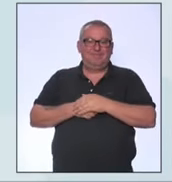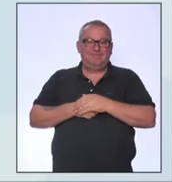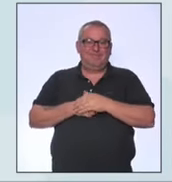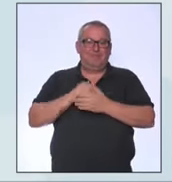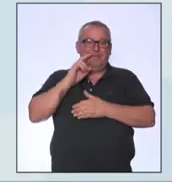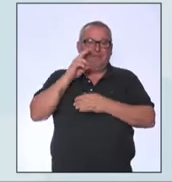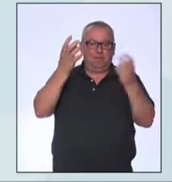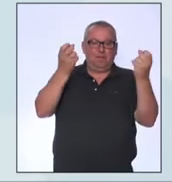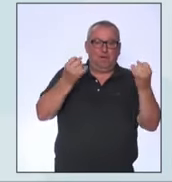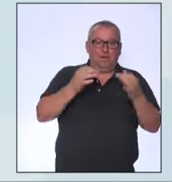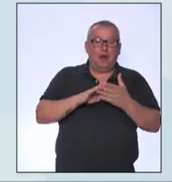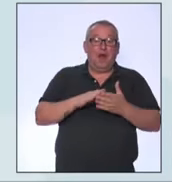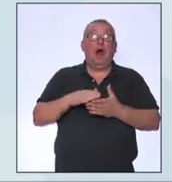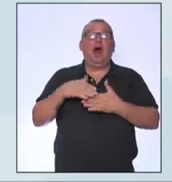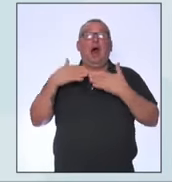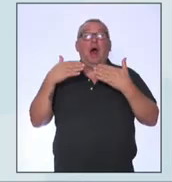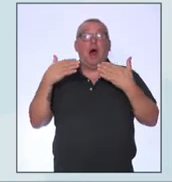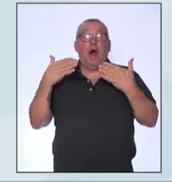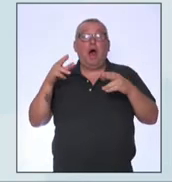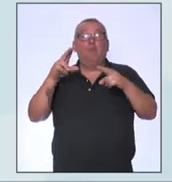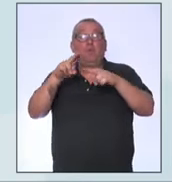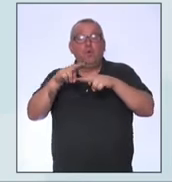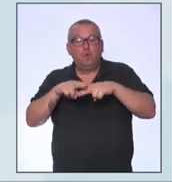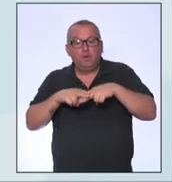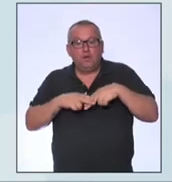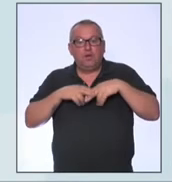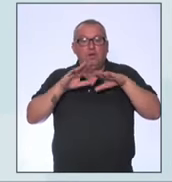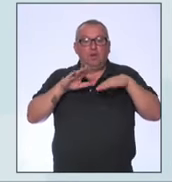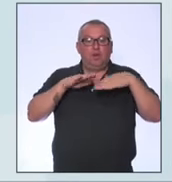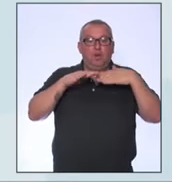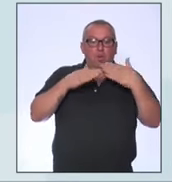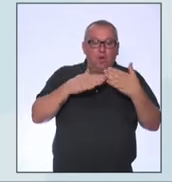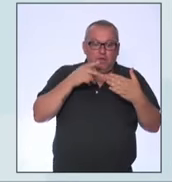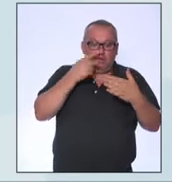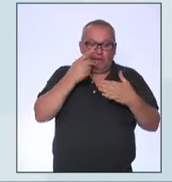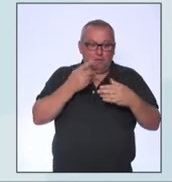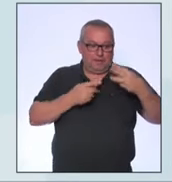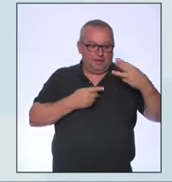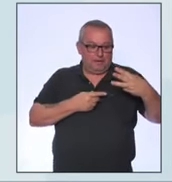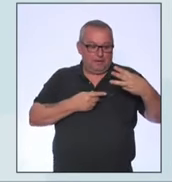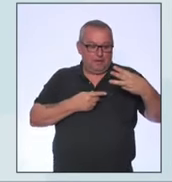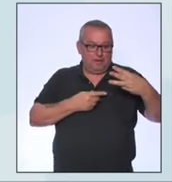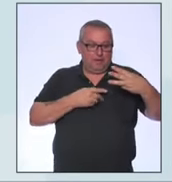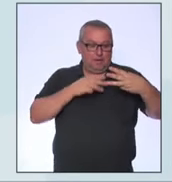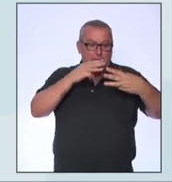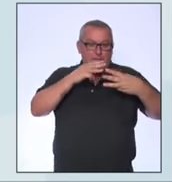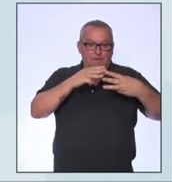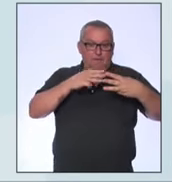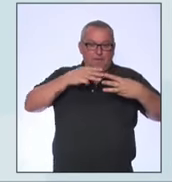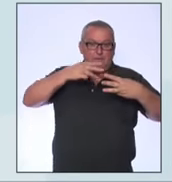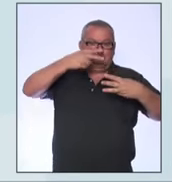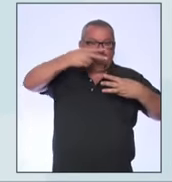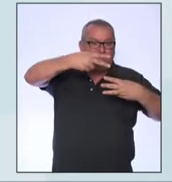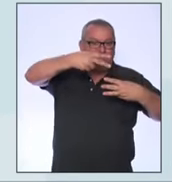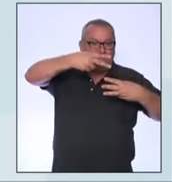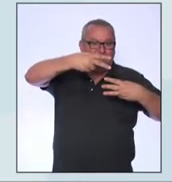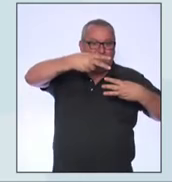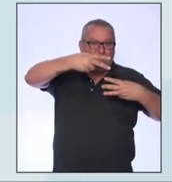ali explicando. Ah, então é por isso que quando escrevemos 3 à segunda potência,